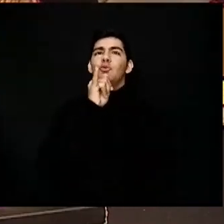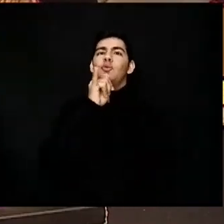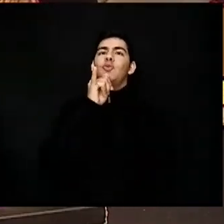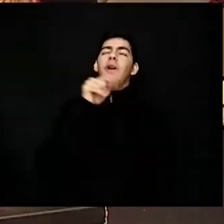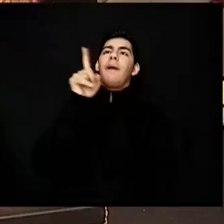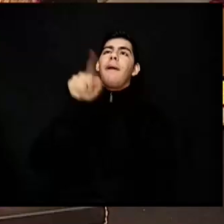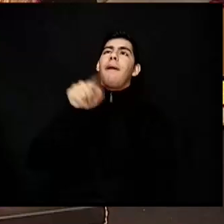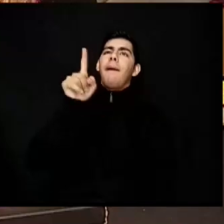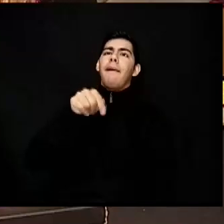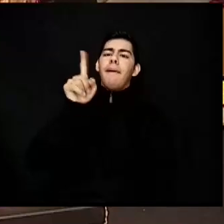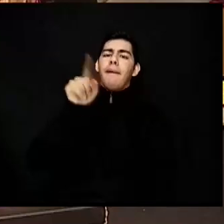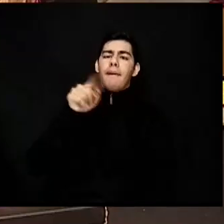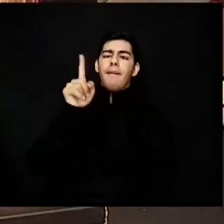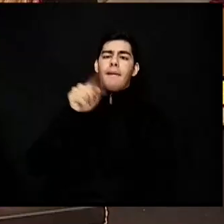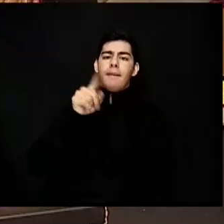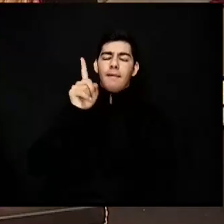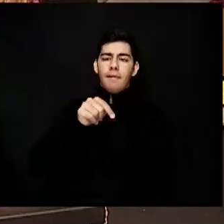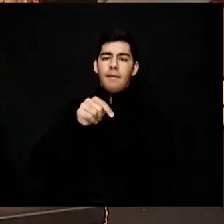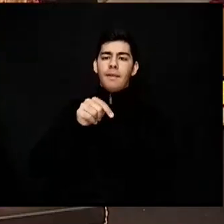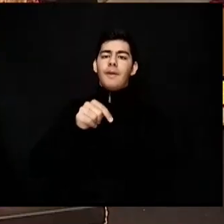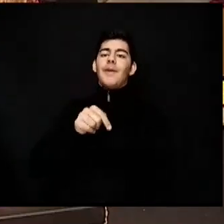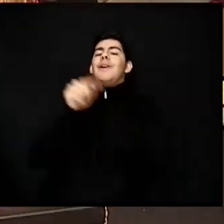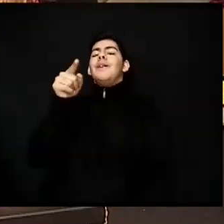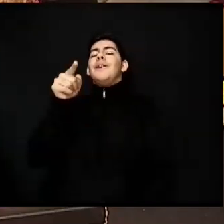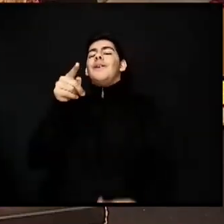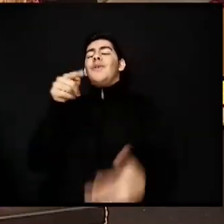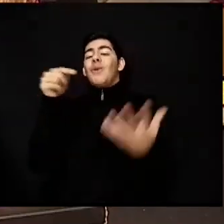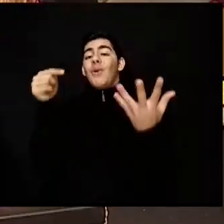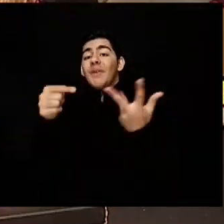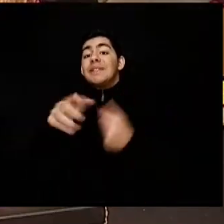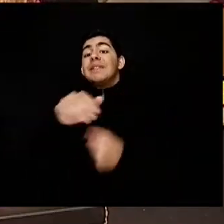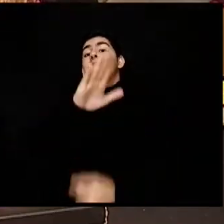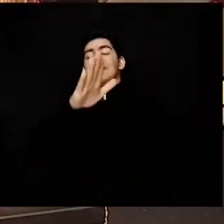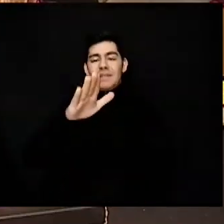lido como fino, né? Menos rústico. Isso.